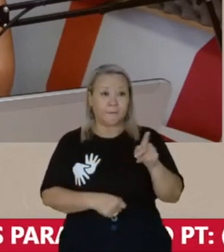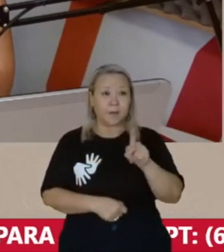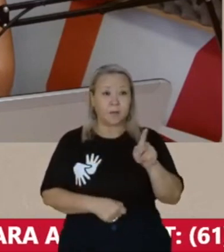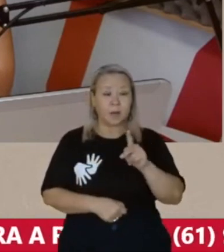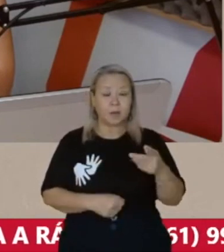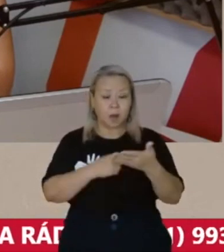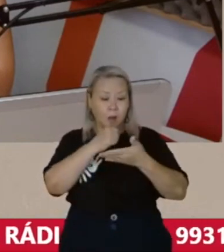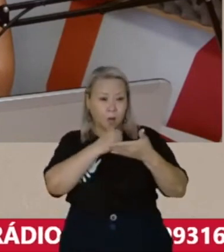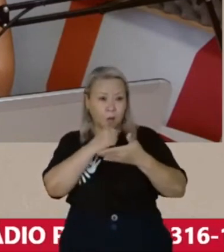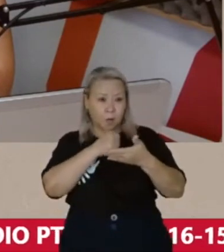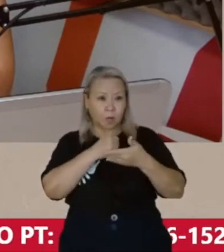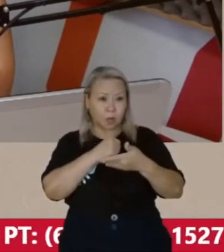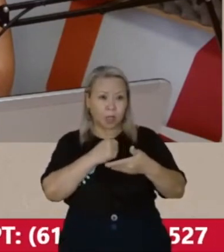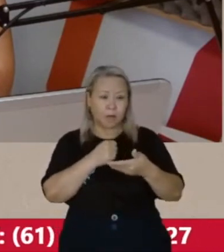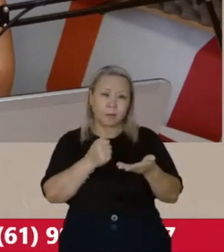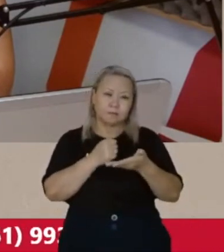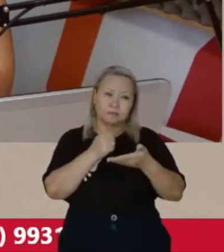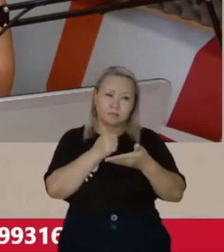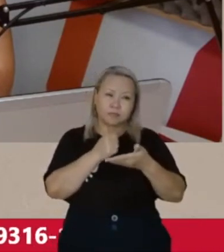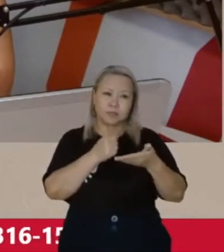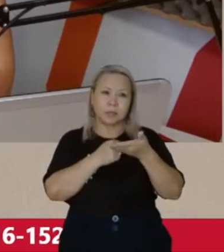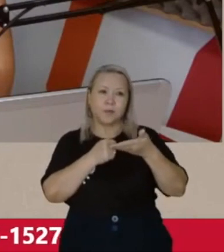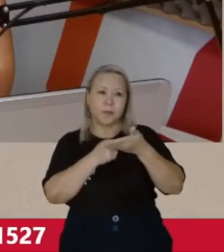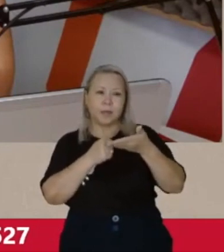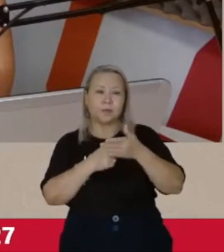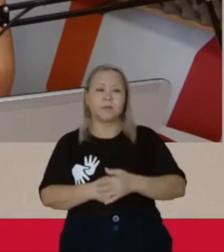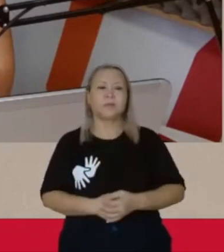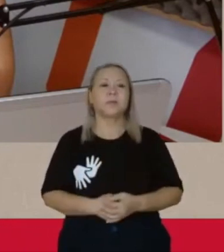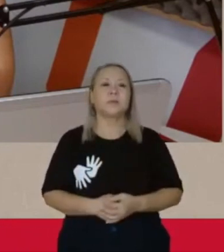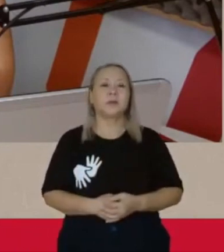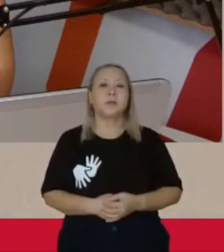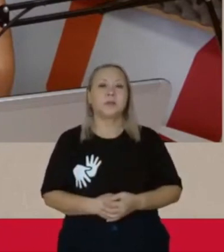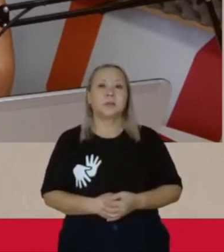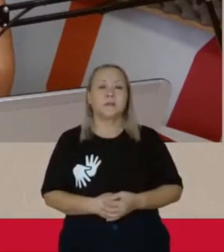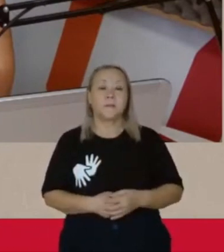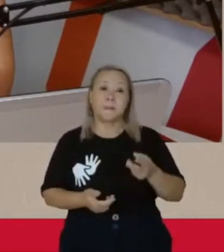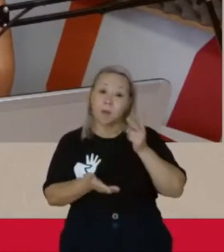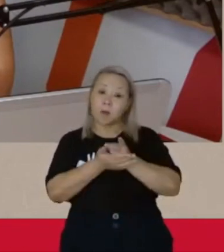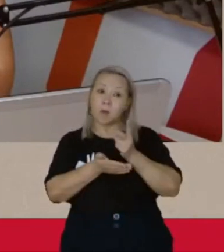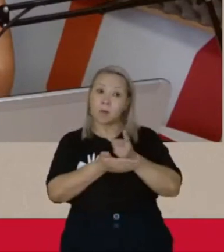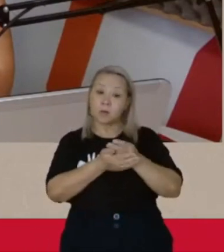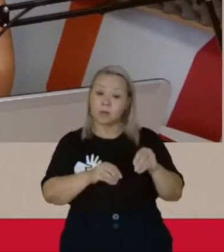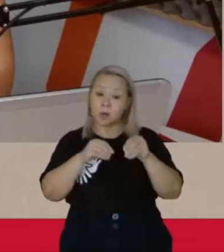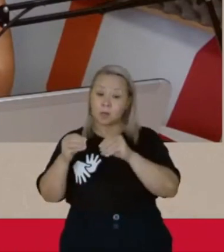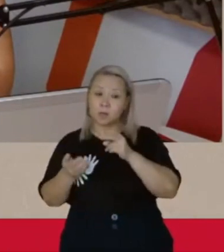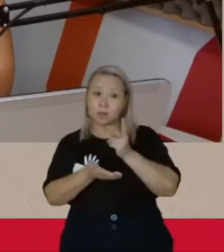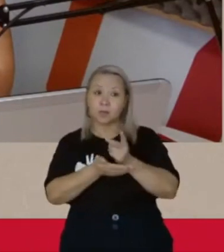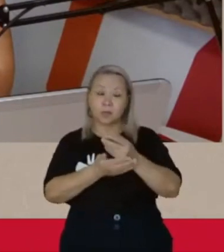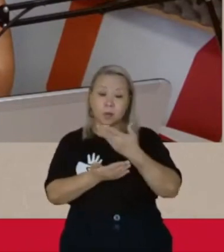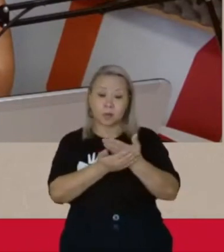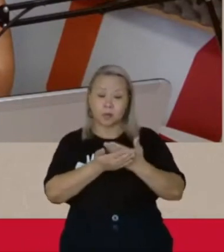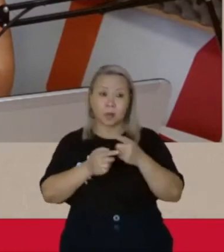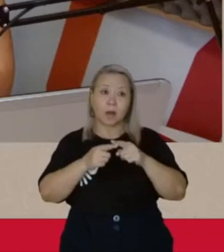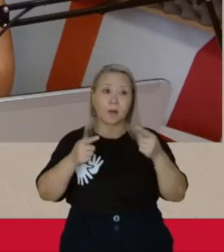nível médio e vim para a capital, que é a história de muitas pessoas, né, para continuar a estudar, mas eu tinha que trabalhar. Então, eu